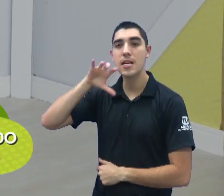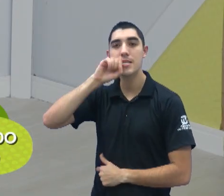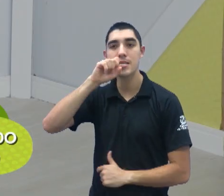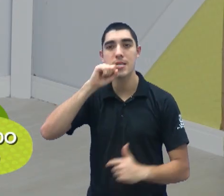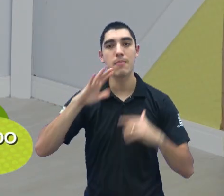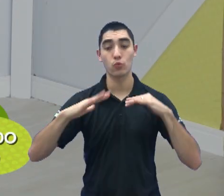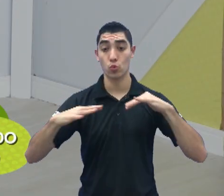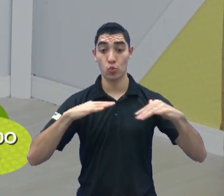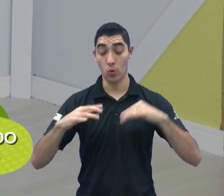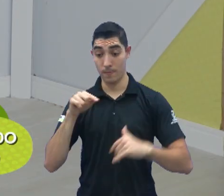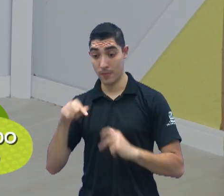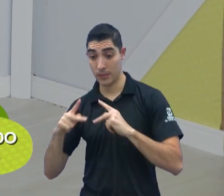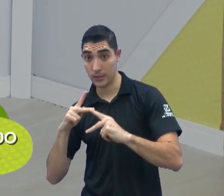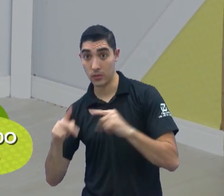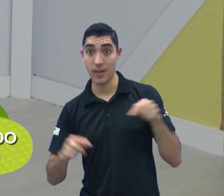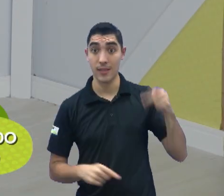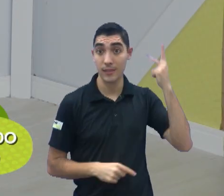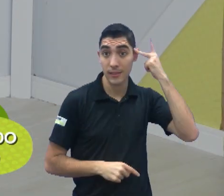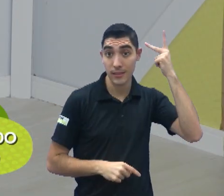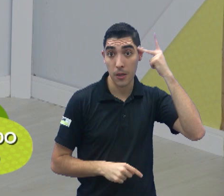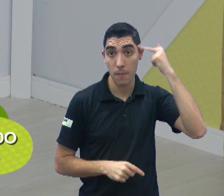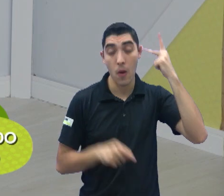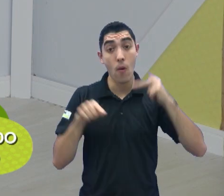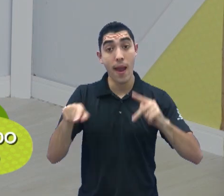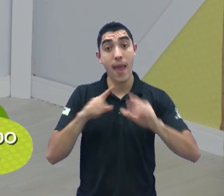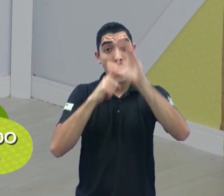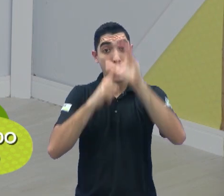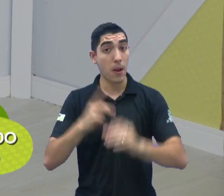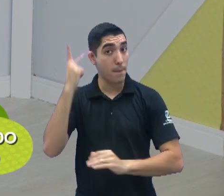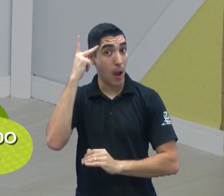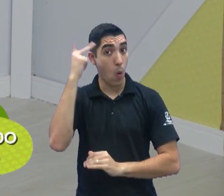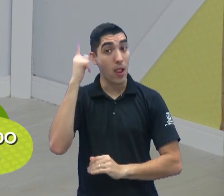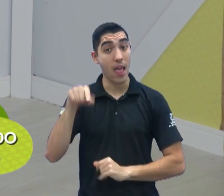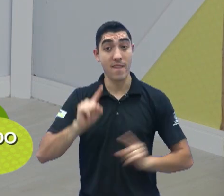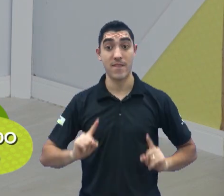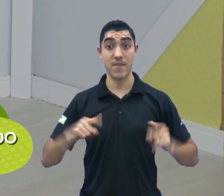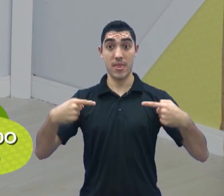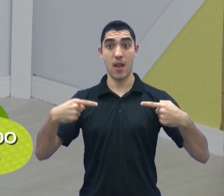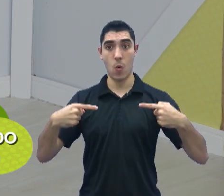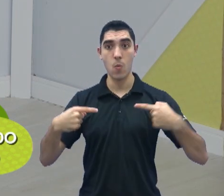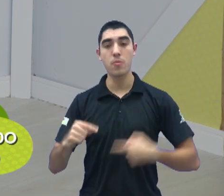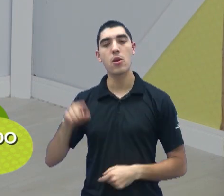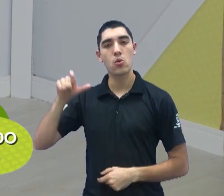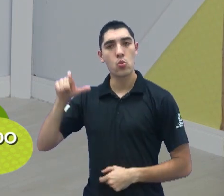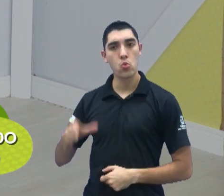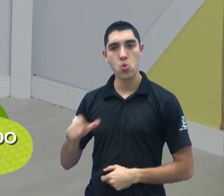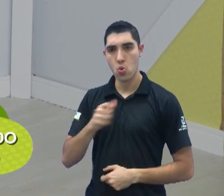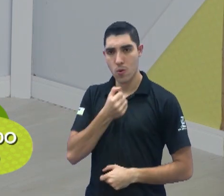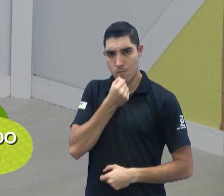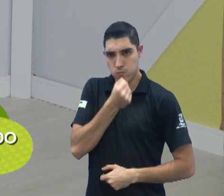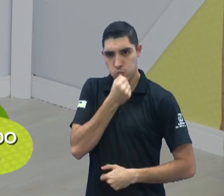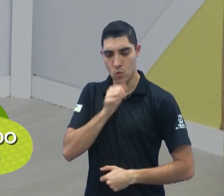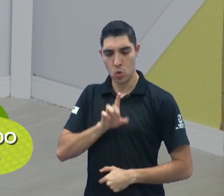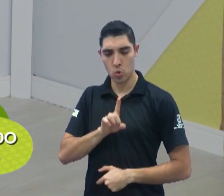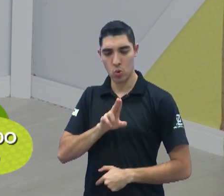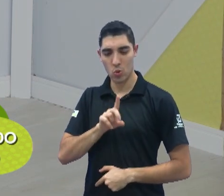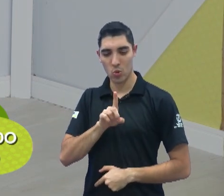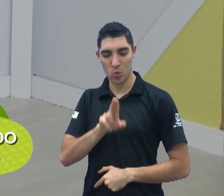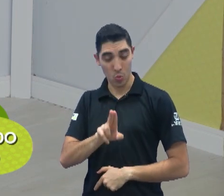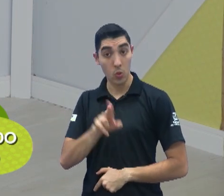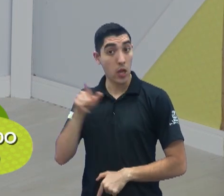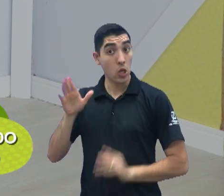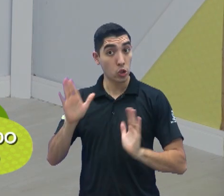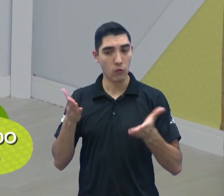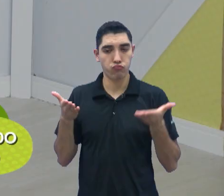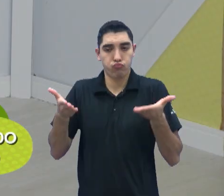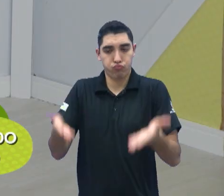São Paulo pelo jogo 1 das finais do Campeonato Paulista da categoria. O nosso repórter, o Dudu Campos, o nosso Aladim, esteve por lá